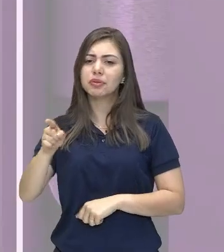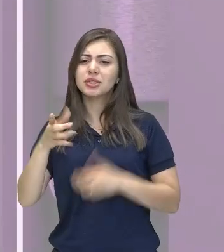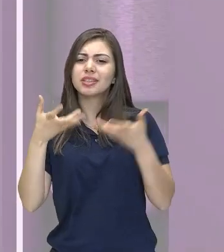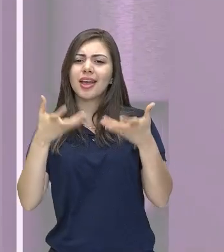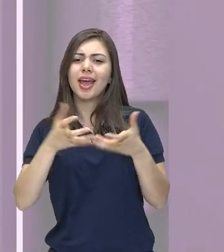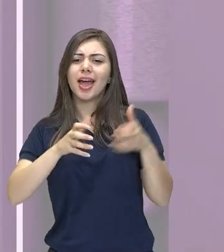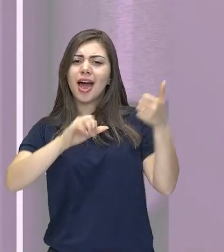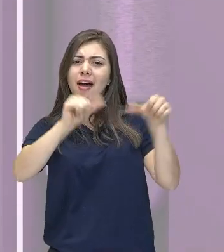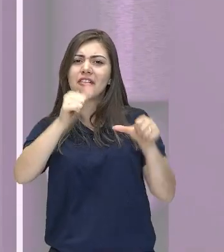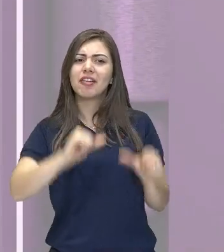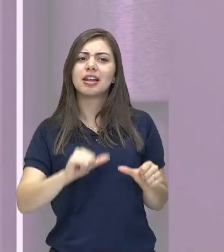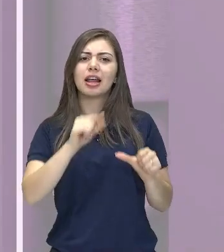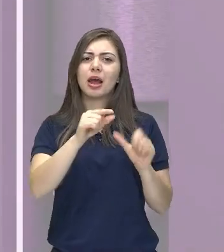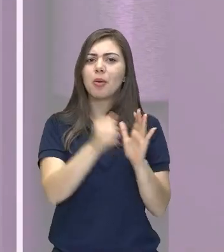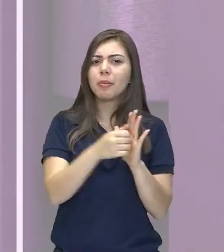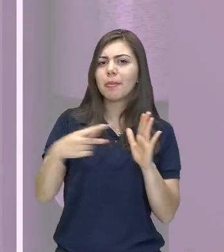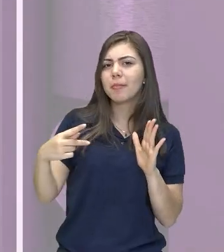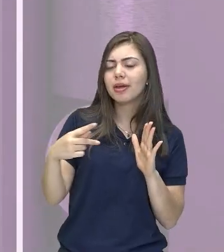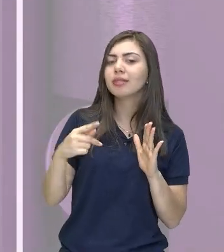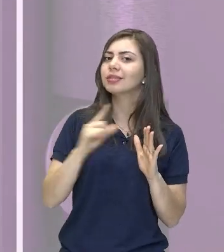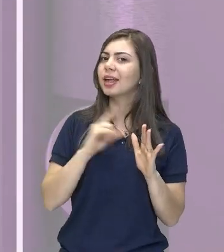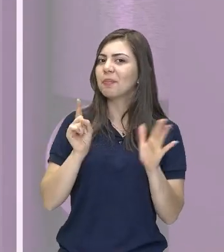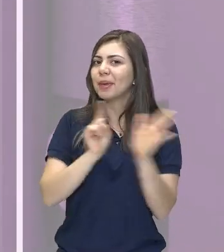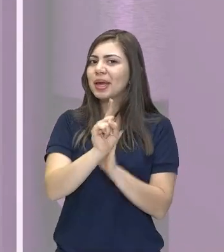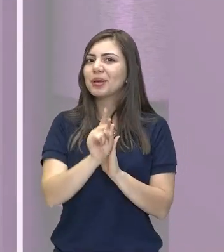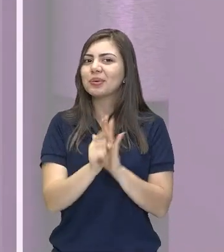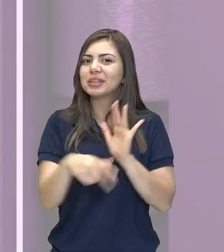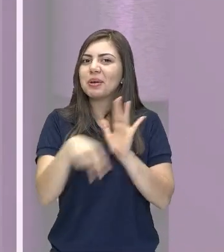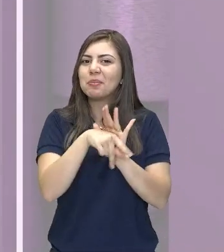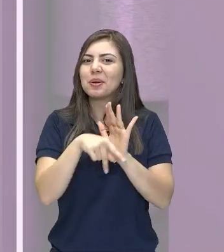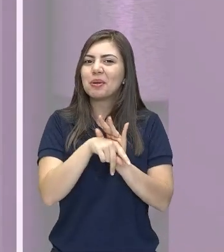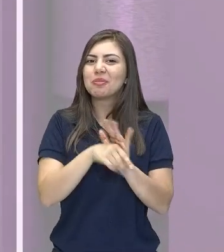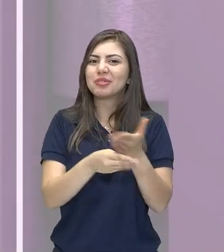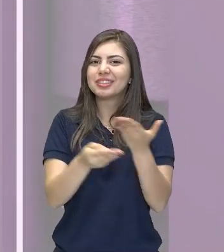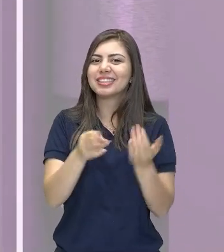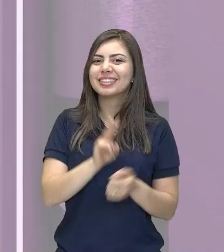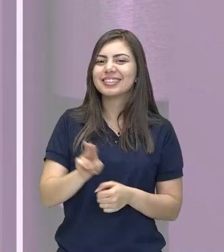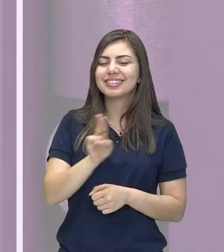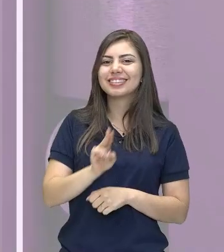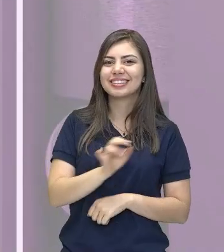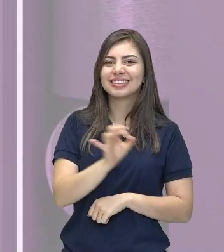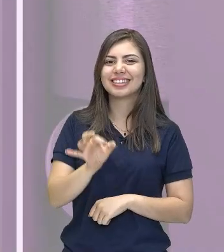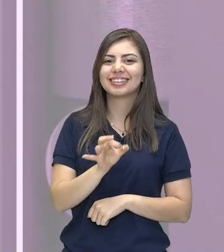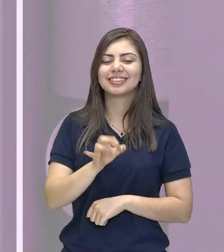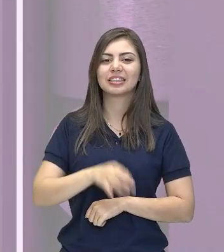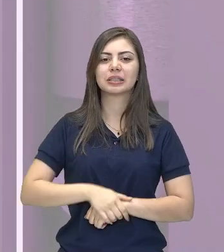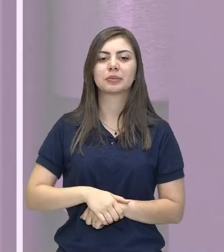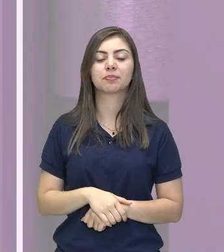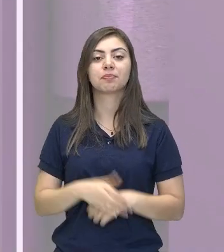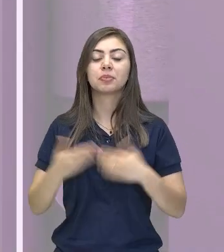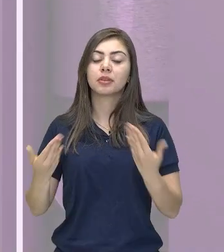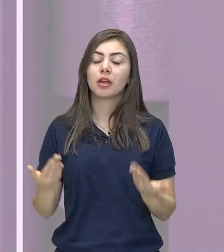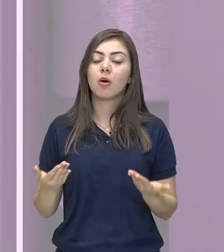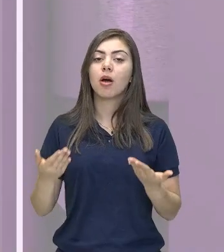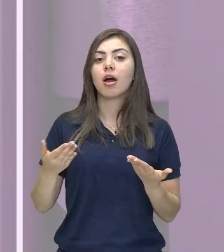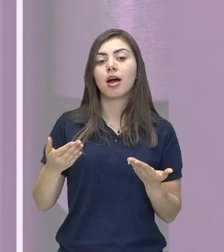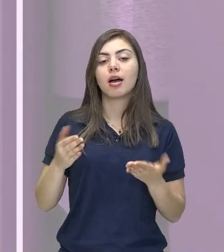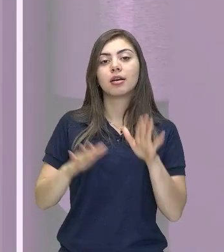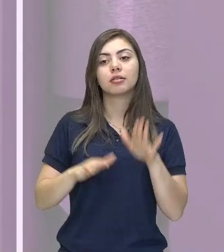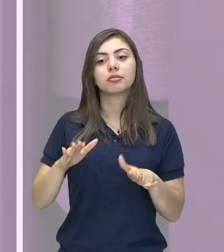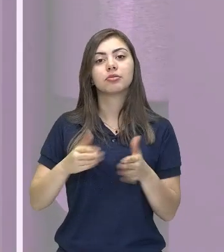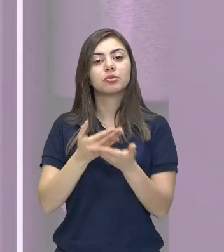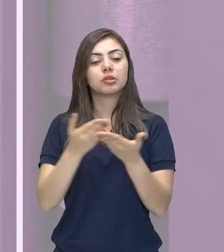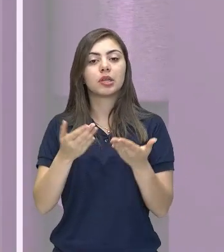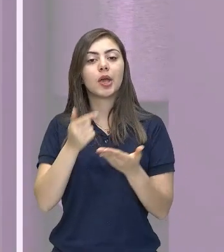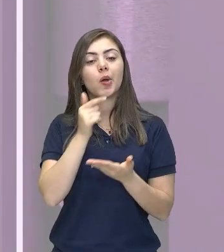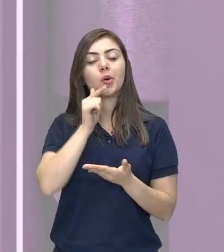avaliar o aplicativo, né? Geralmente vem aquela pergunta ali quando você está utilizando o aplicativo. Então, para alguns casos, né, você consegue